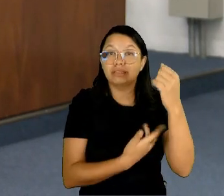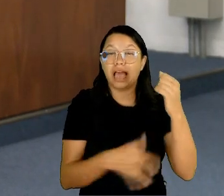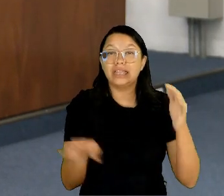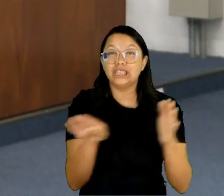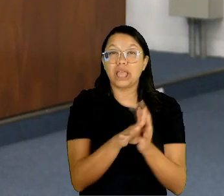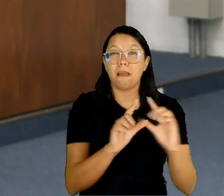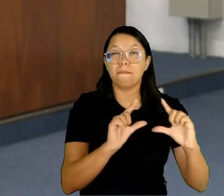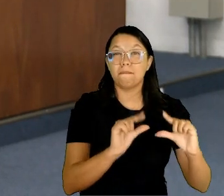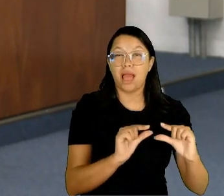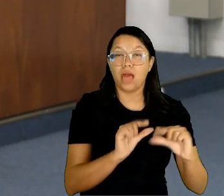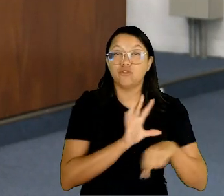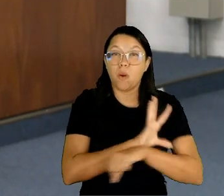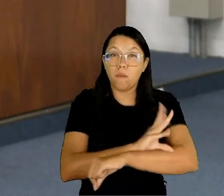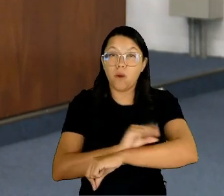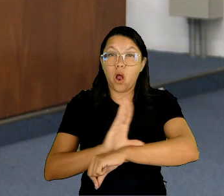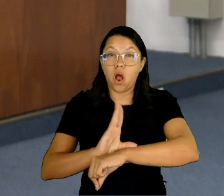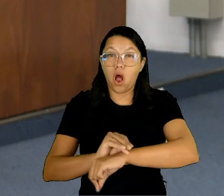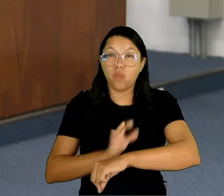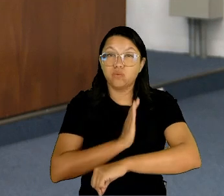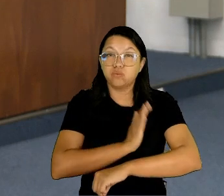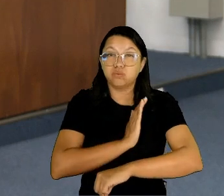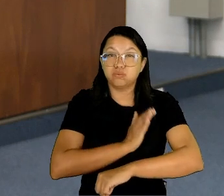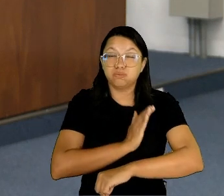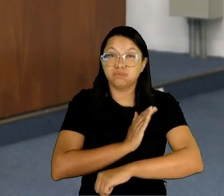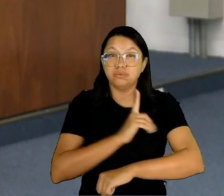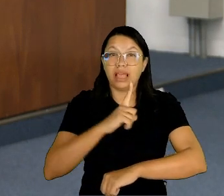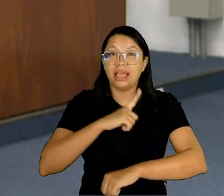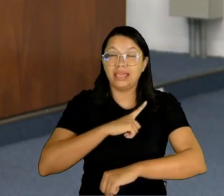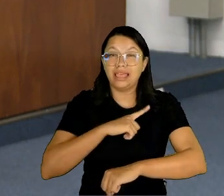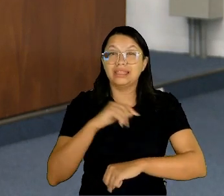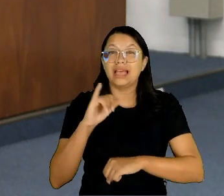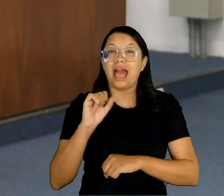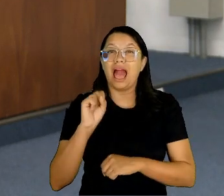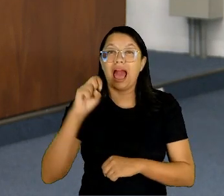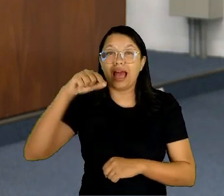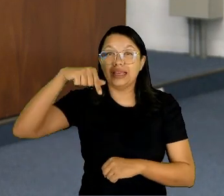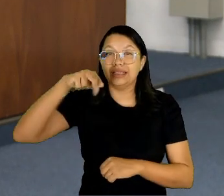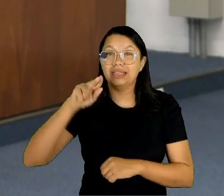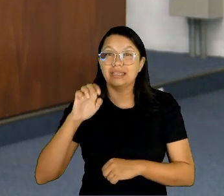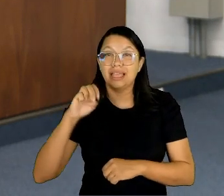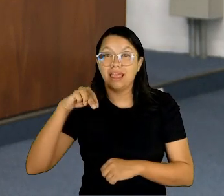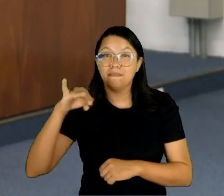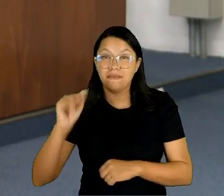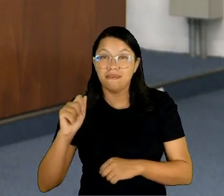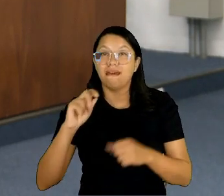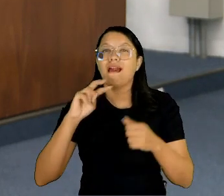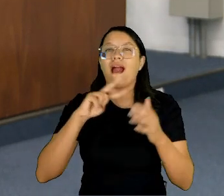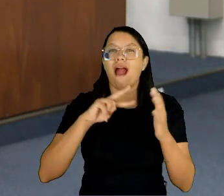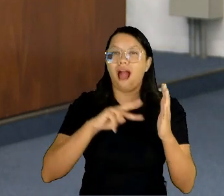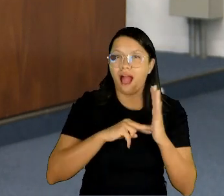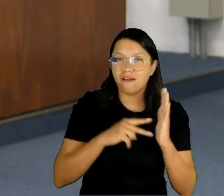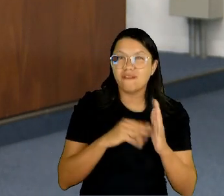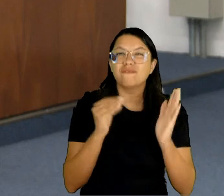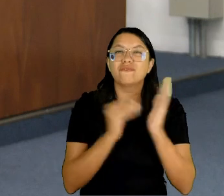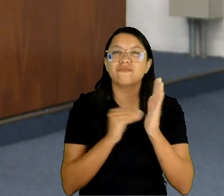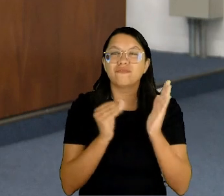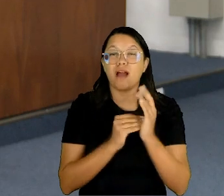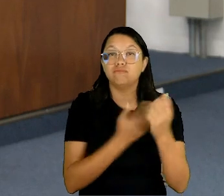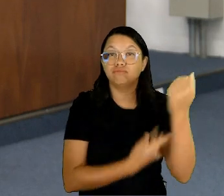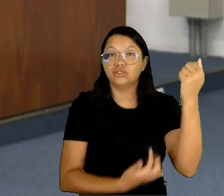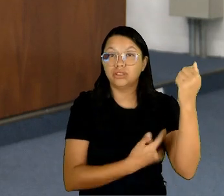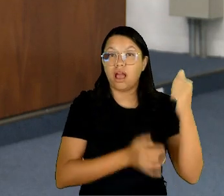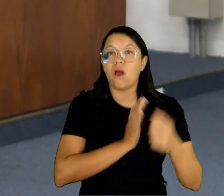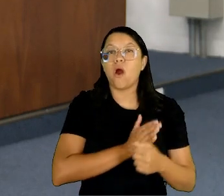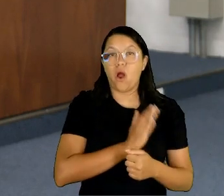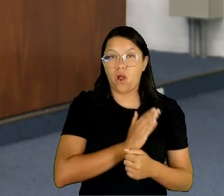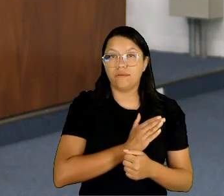Esse sangue chega menos no músculo do coração. E aí a gente tem essa isquemia, que é a falta de sangue no coração. Também